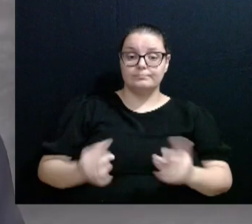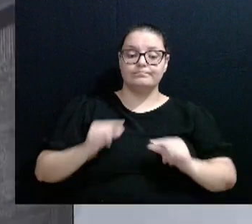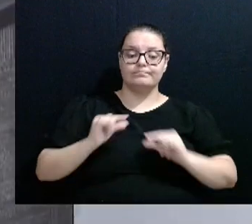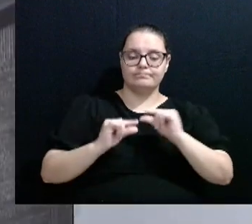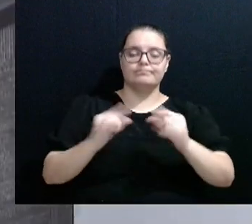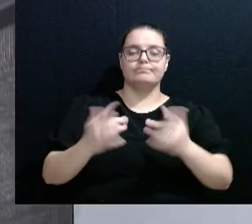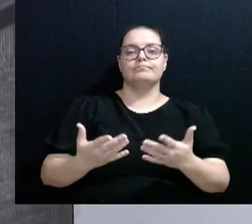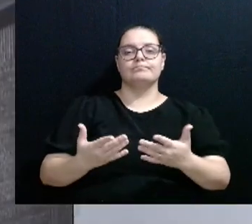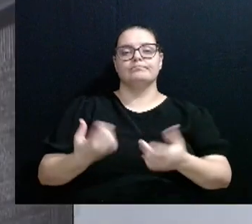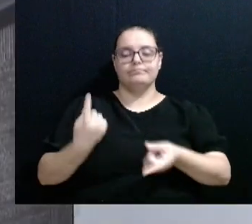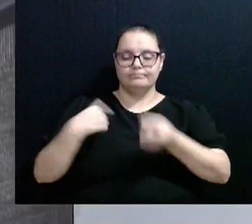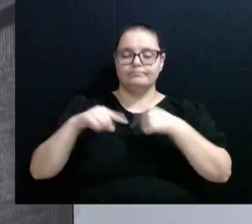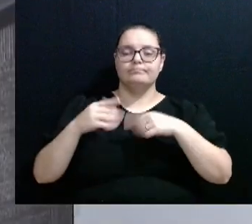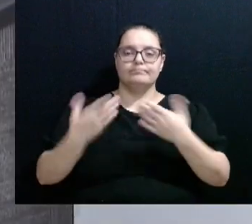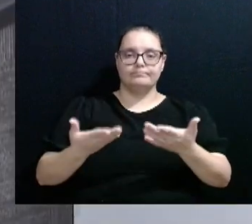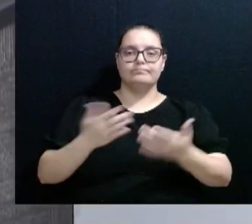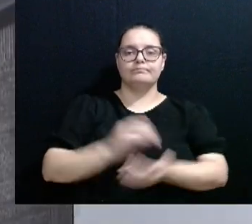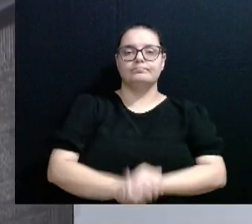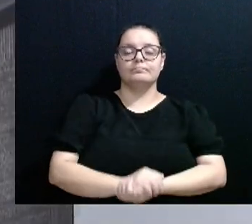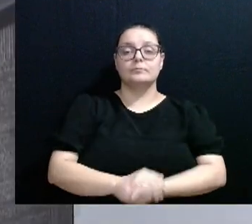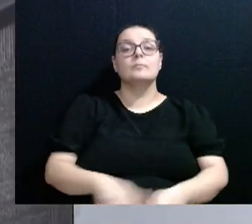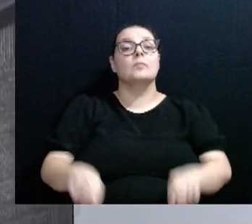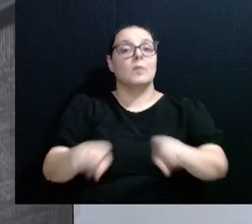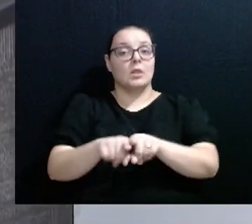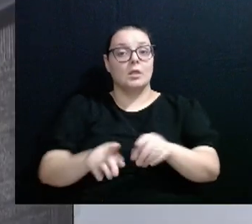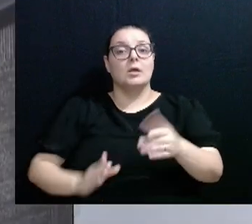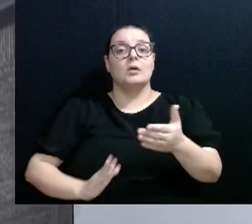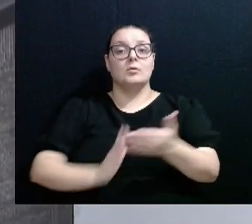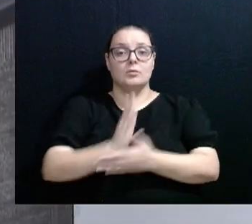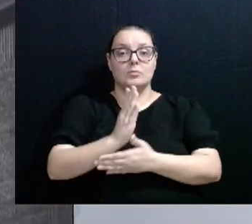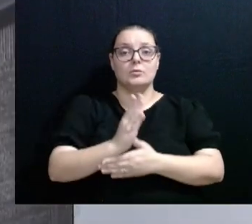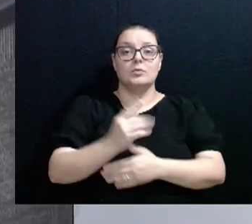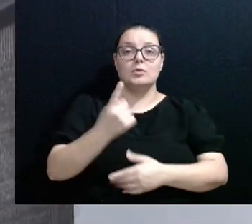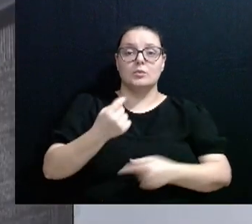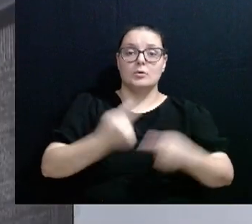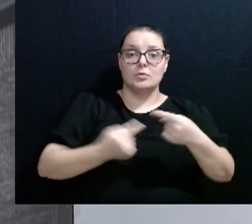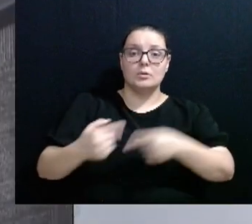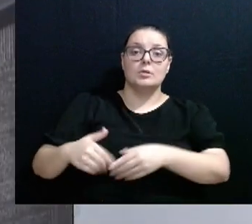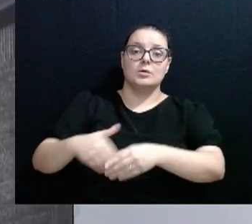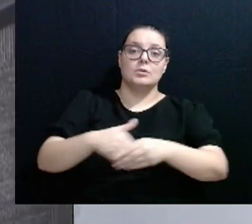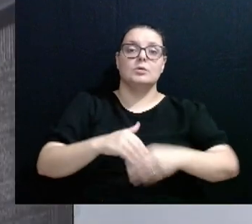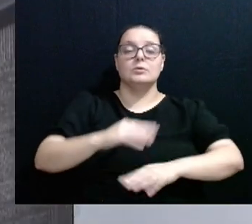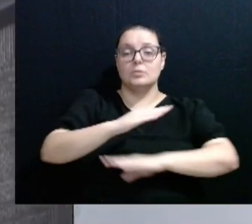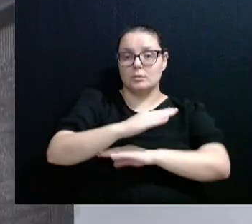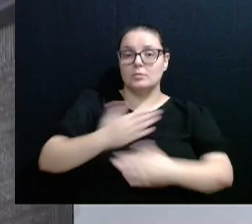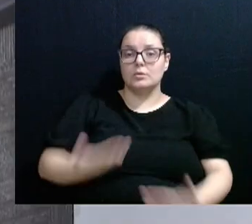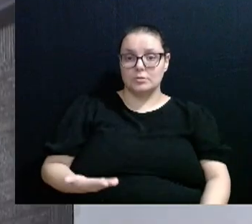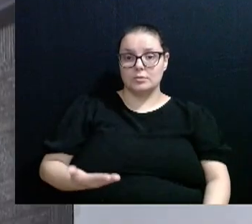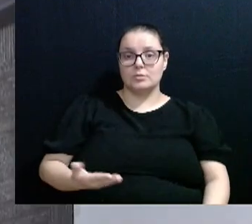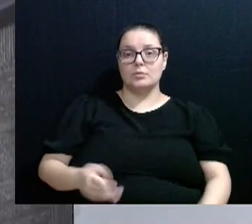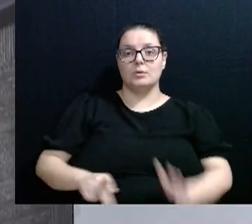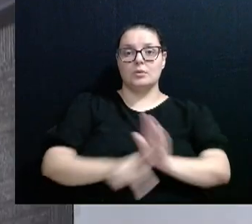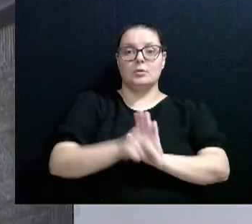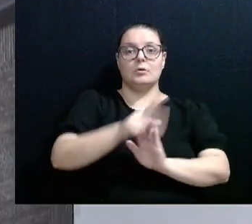superar isso. E também foi aprovado em turno único na Câmara o projeto de resolução que trata da nomeação